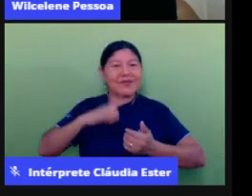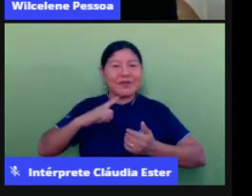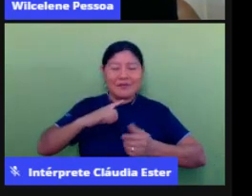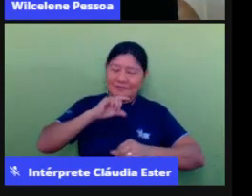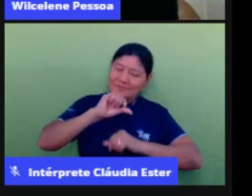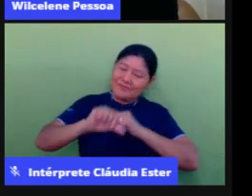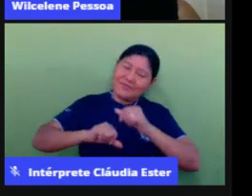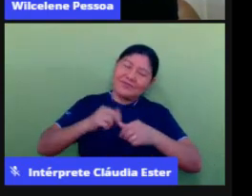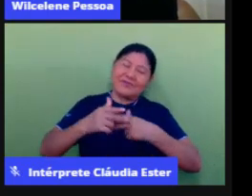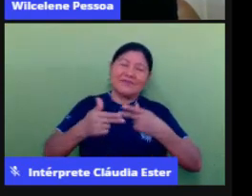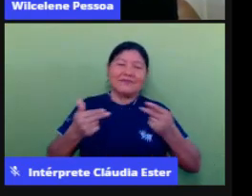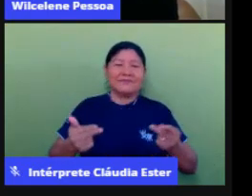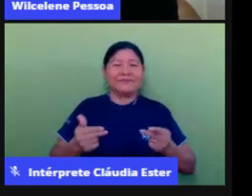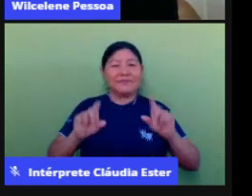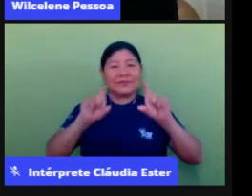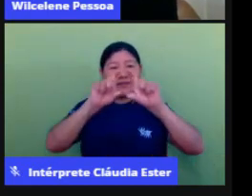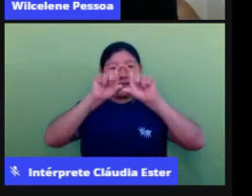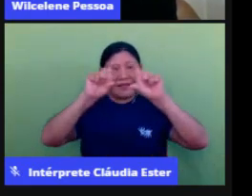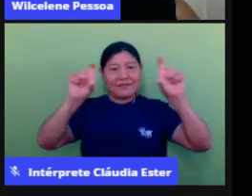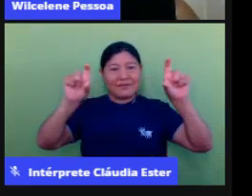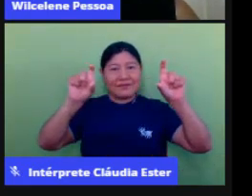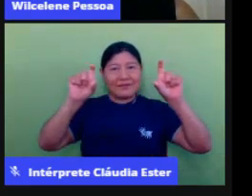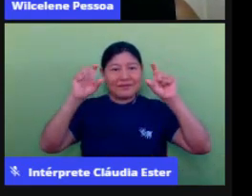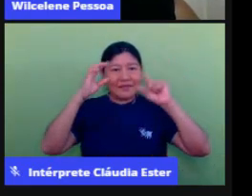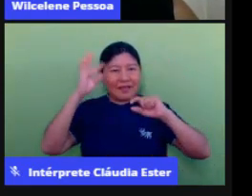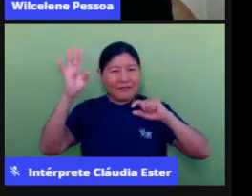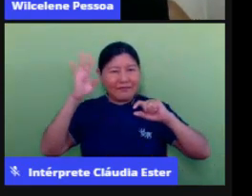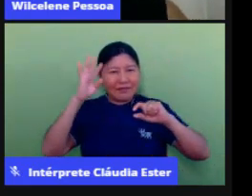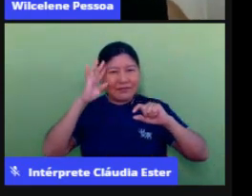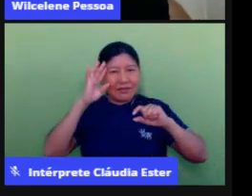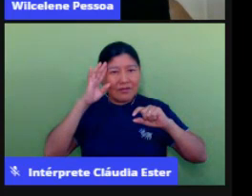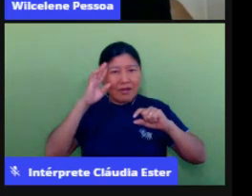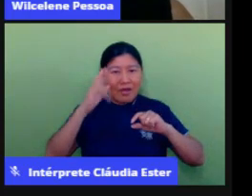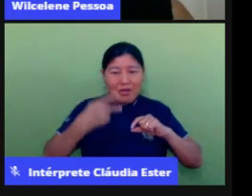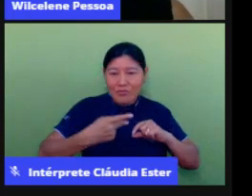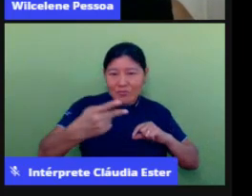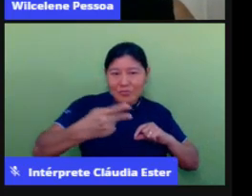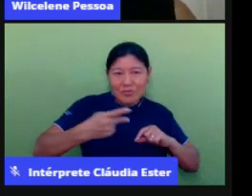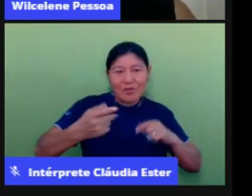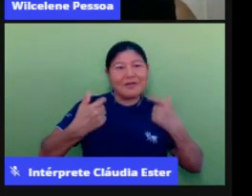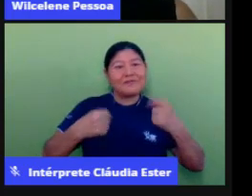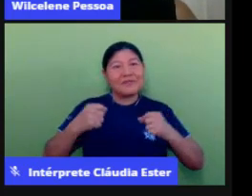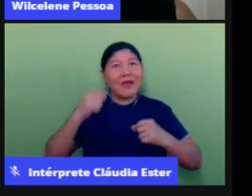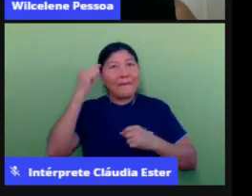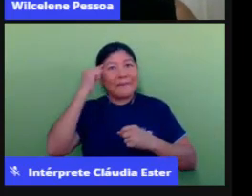essa reflexão do Paulo Freire nos faz pensar também que a gente está nesse caminho muitas vezes